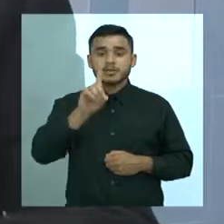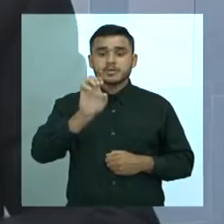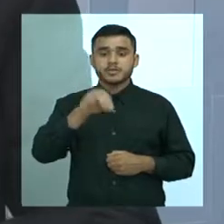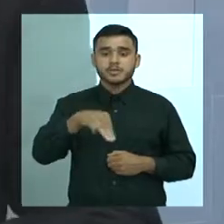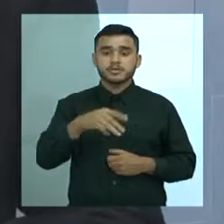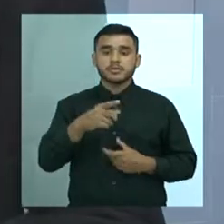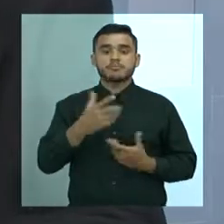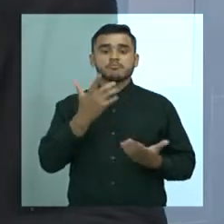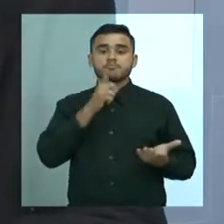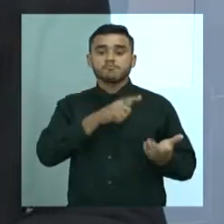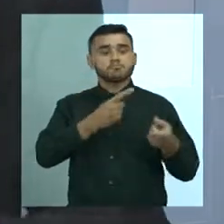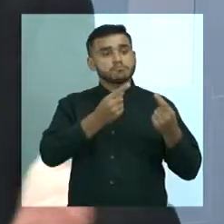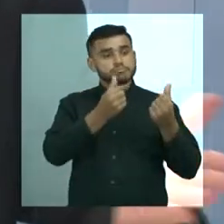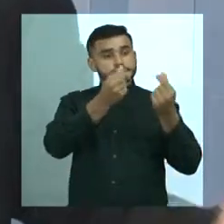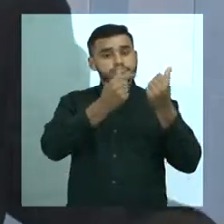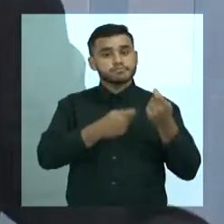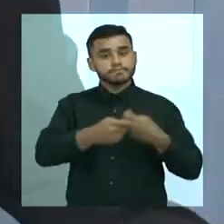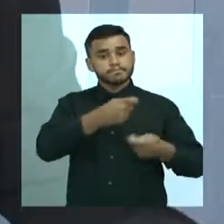mercado financeiro.